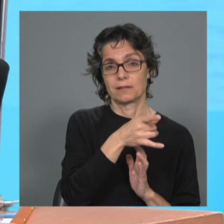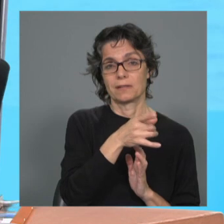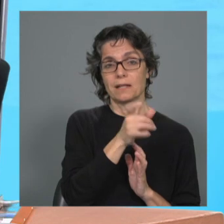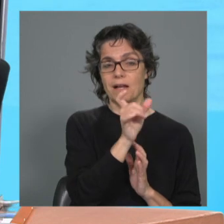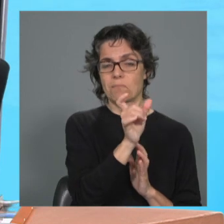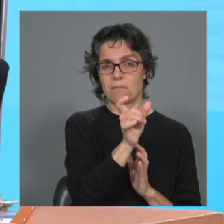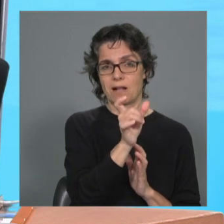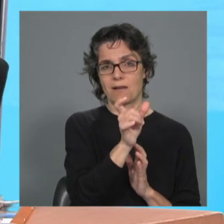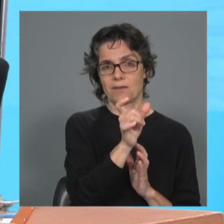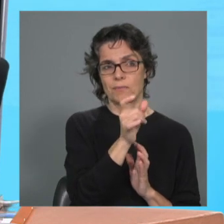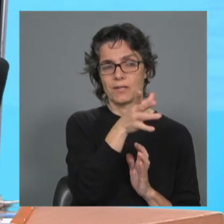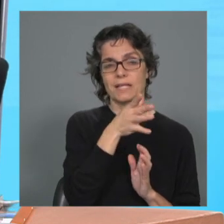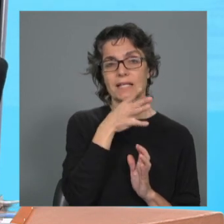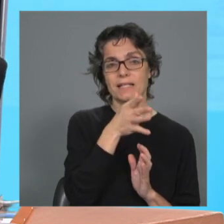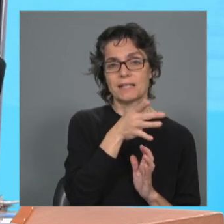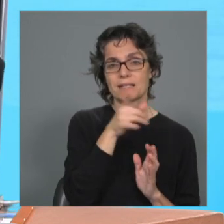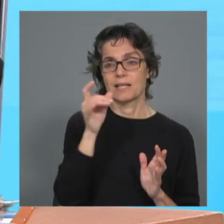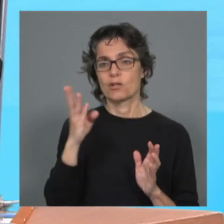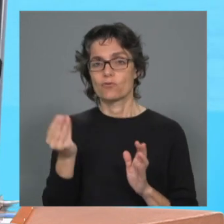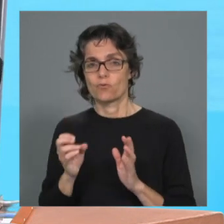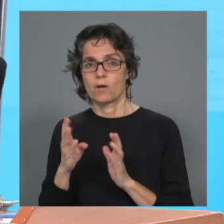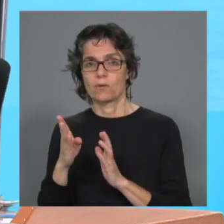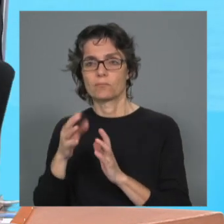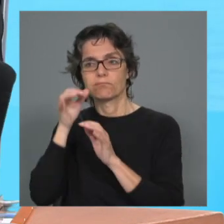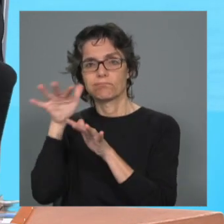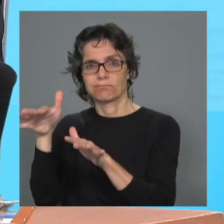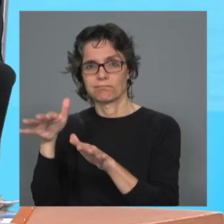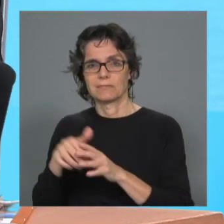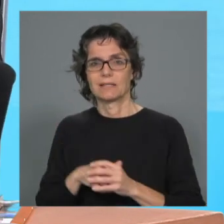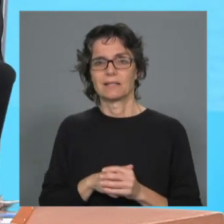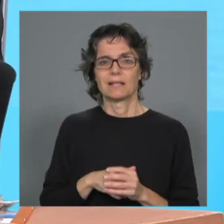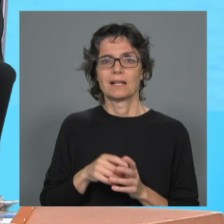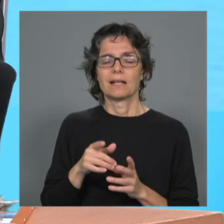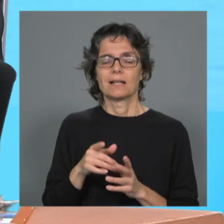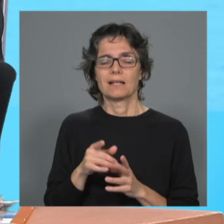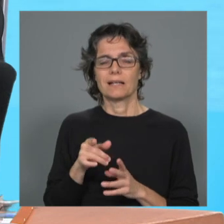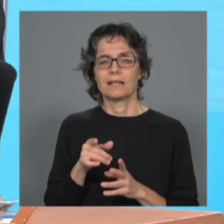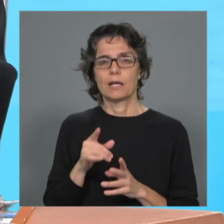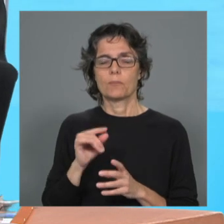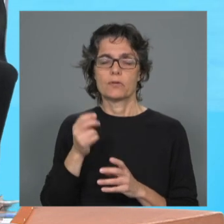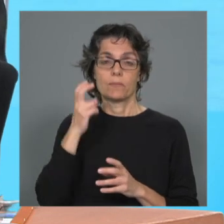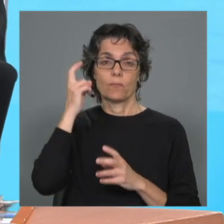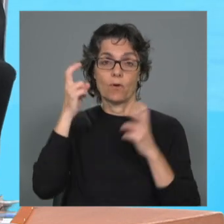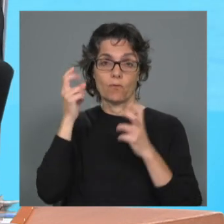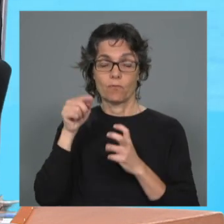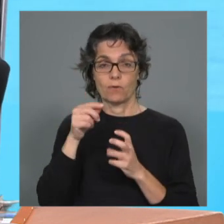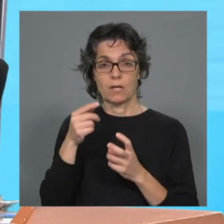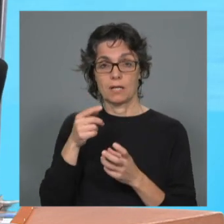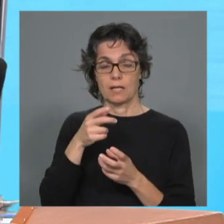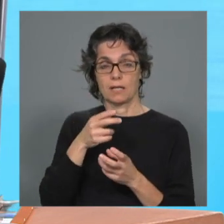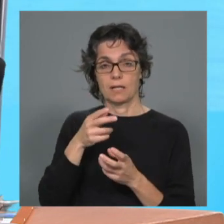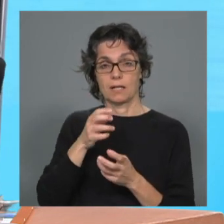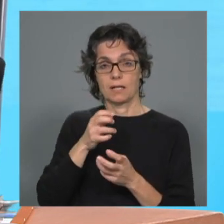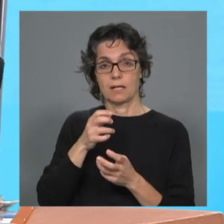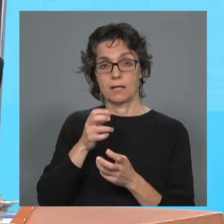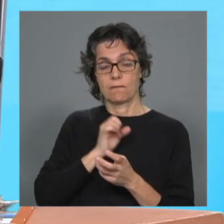palavra. Não é a voz pela voz, é a voz pela palavra. Quando Jesus está aqui a dizer as minhas ovelhas escutam a minha voz, está a